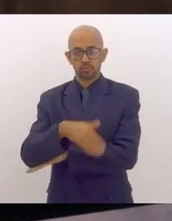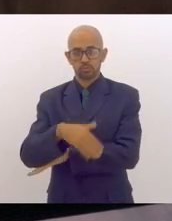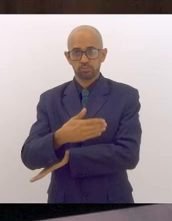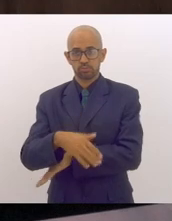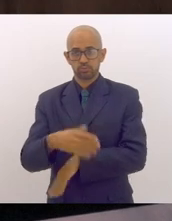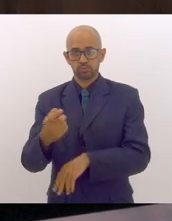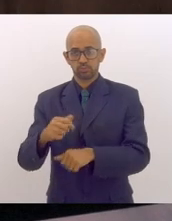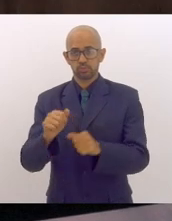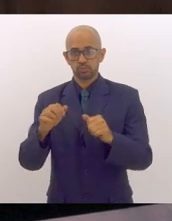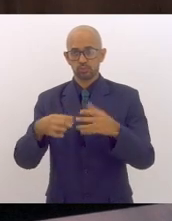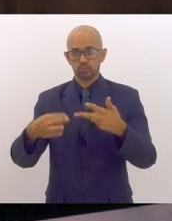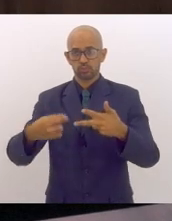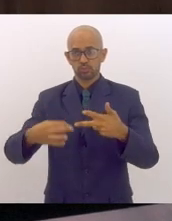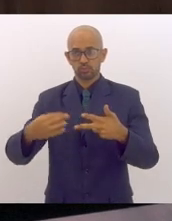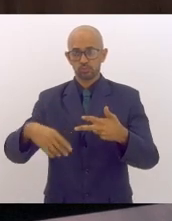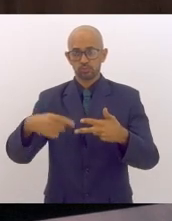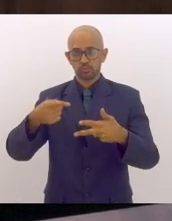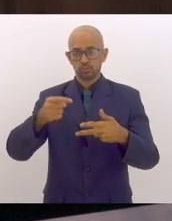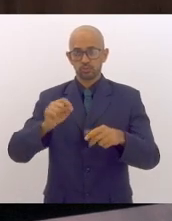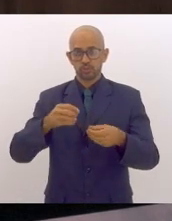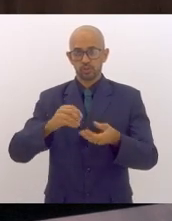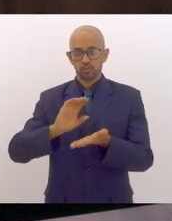remunerado